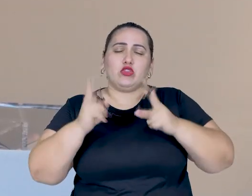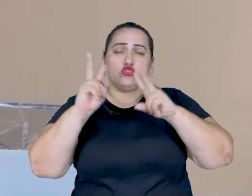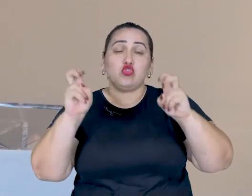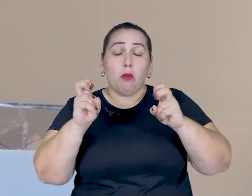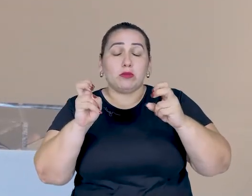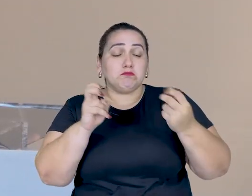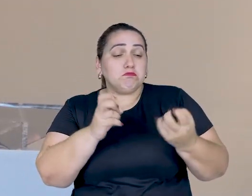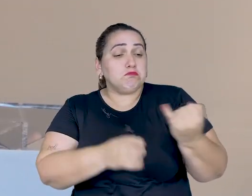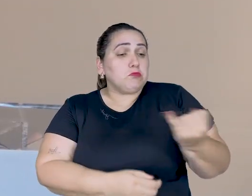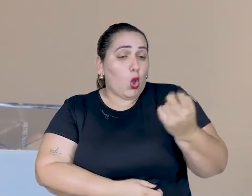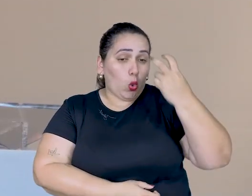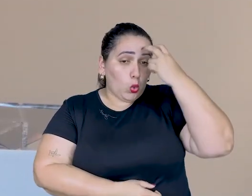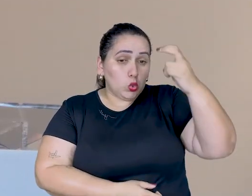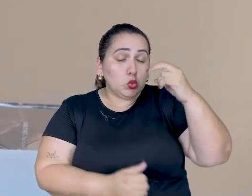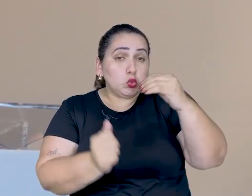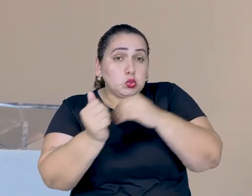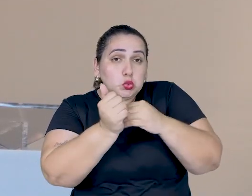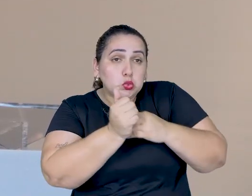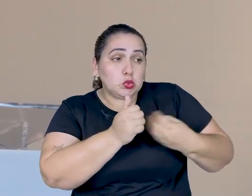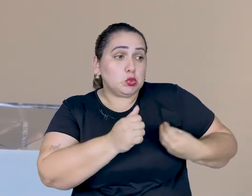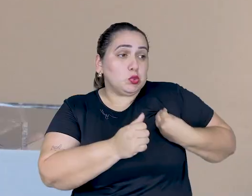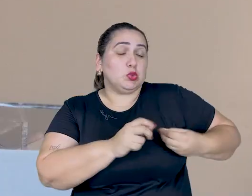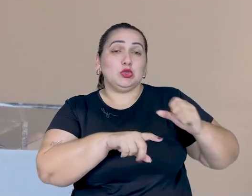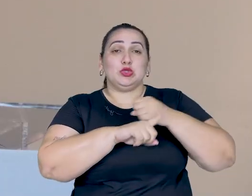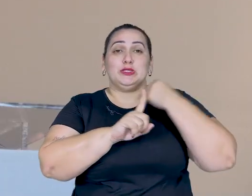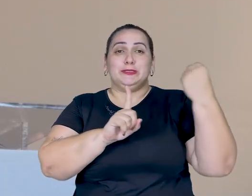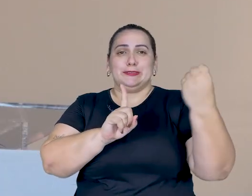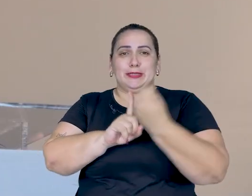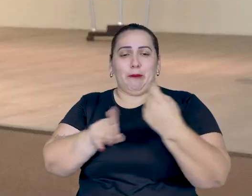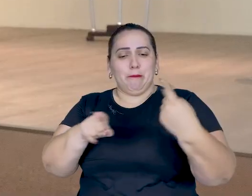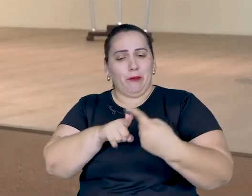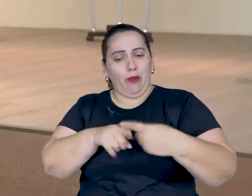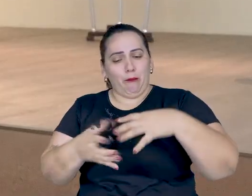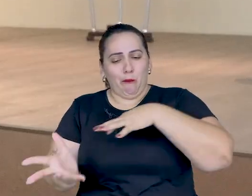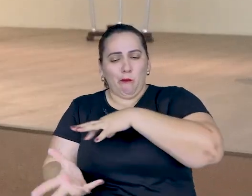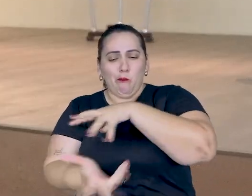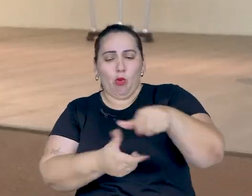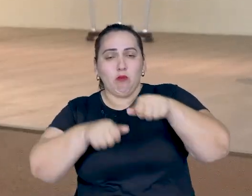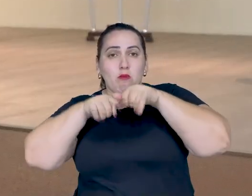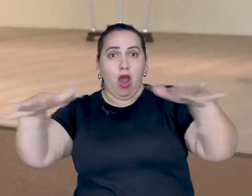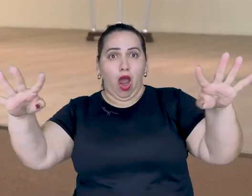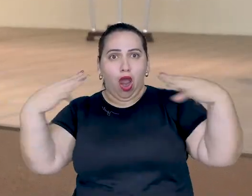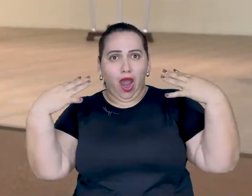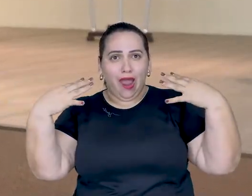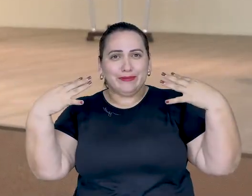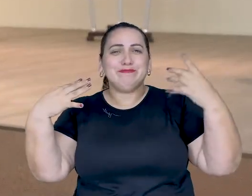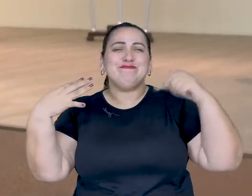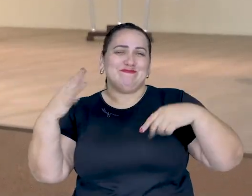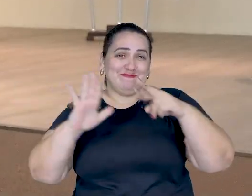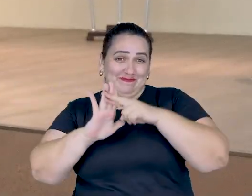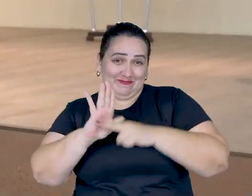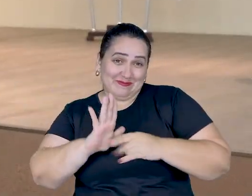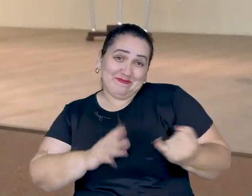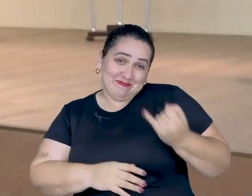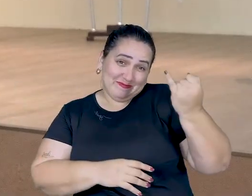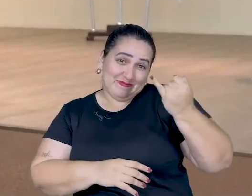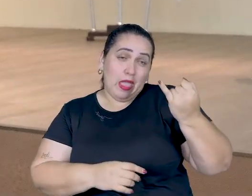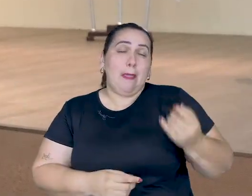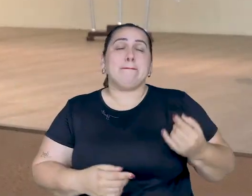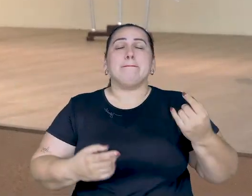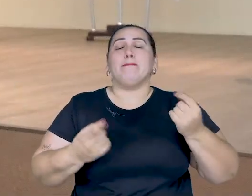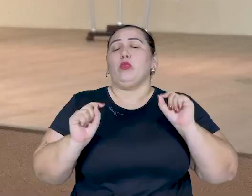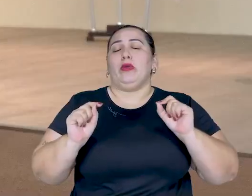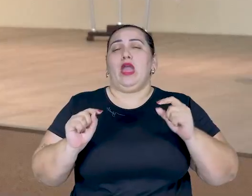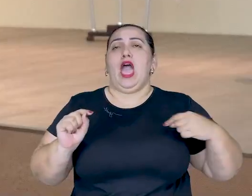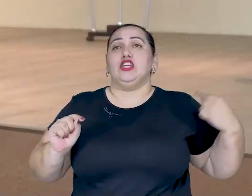uma necessidade de criar uma cultura de privacidade na sociedade. No mundo onde a exposição máxima é a regra, é